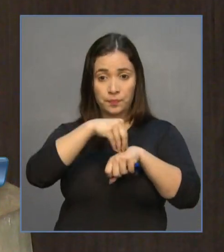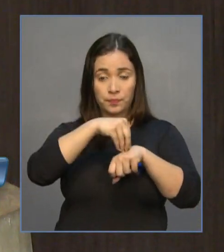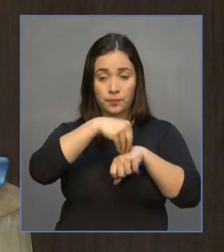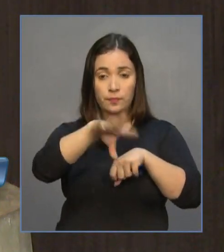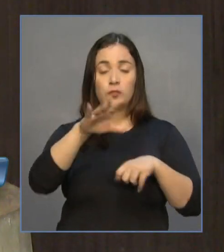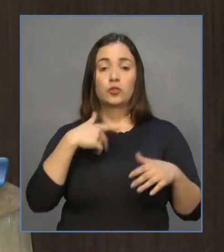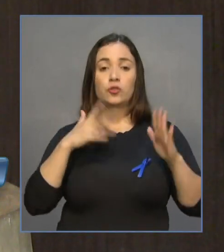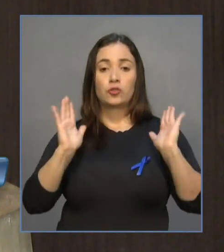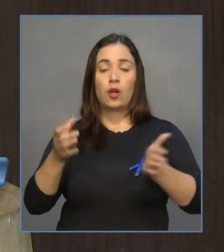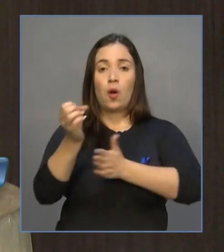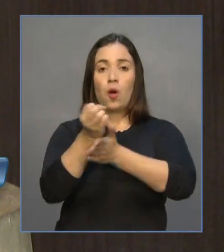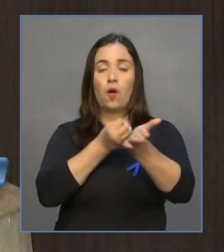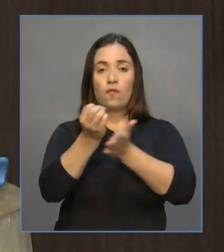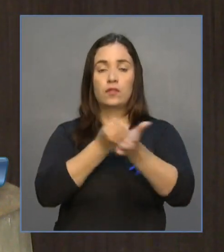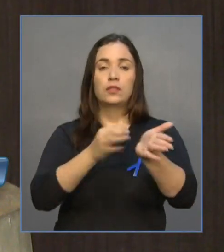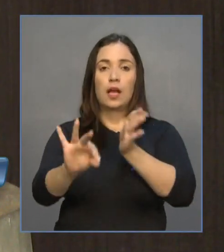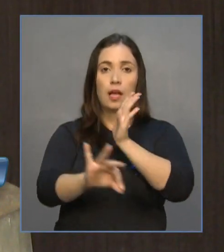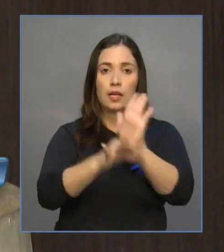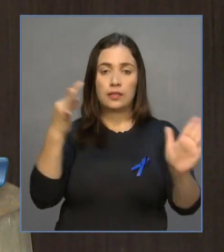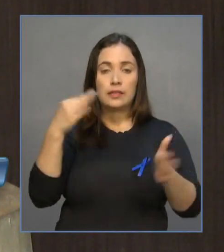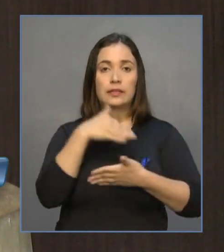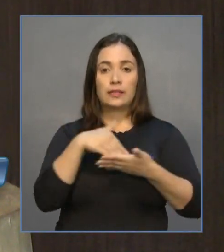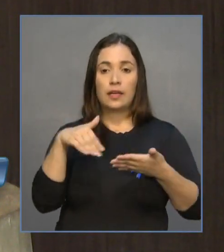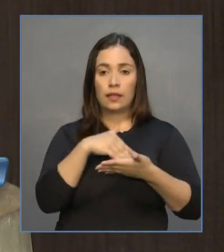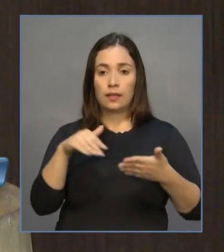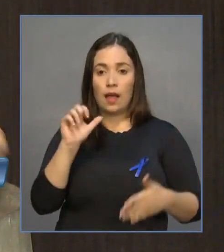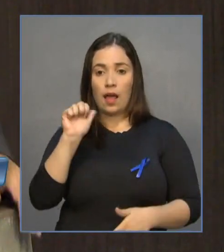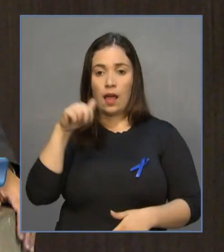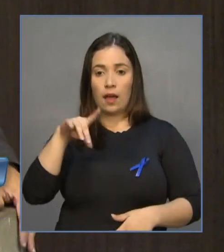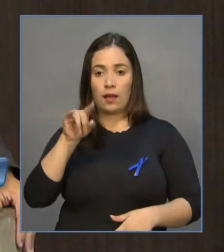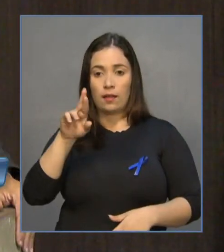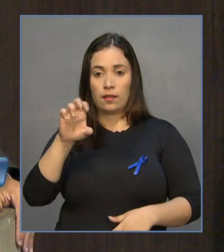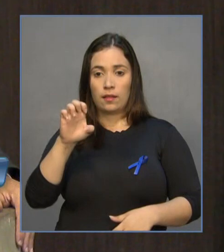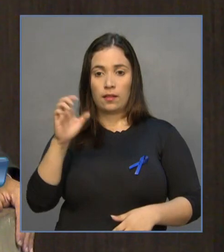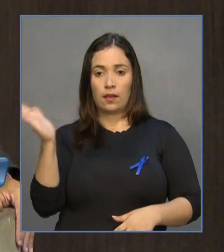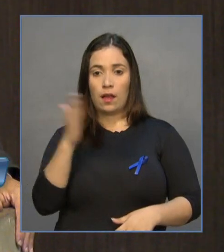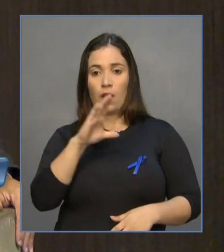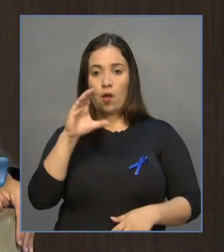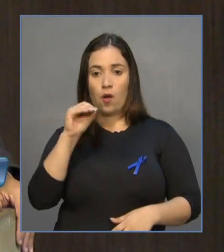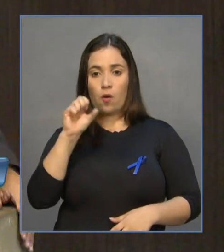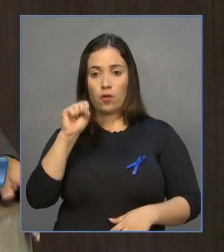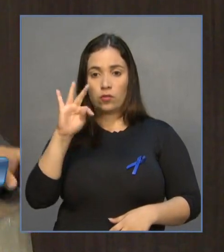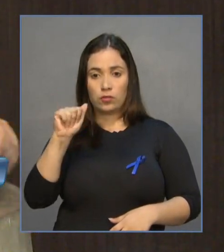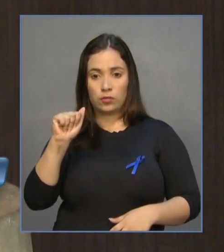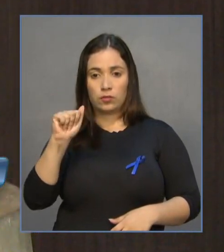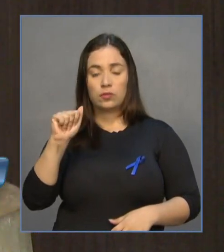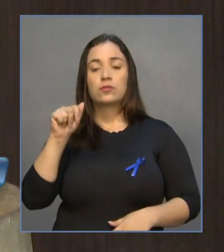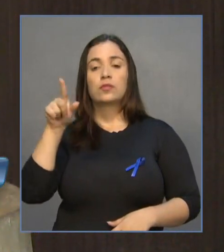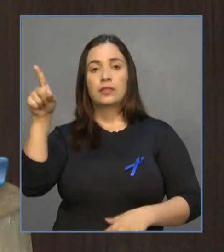ofício à Sua Excelência, o secretário André Costa, para que ele apure